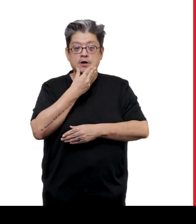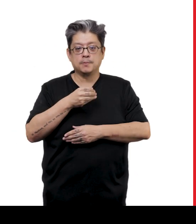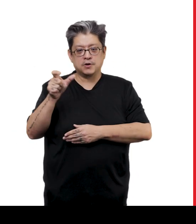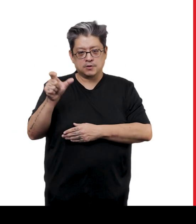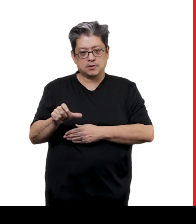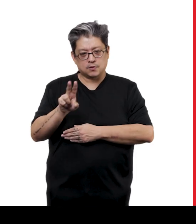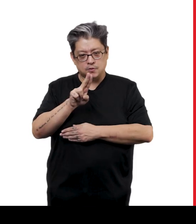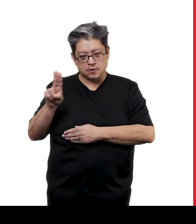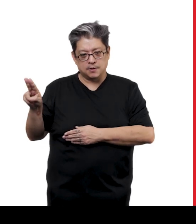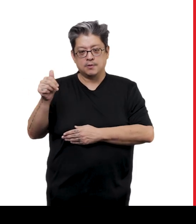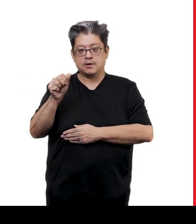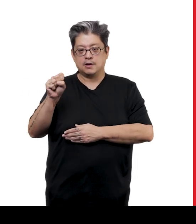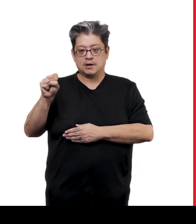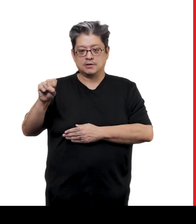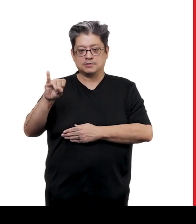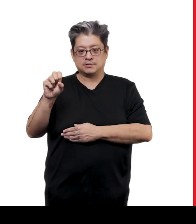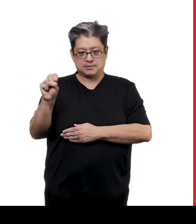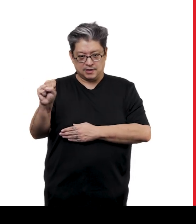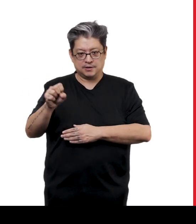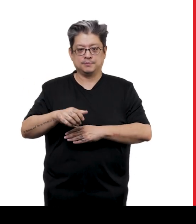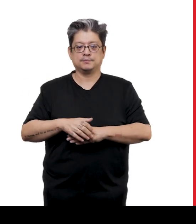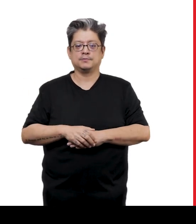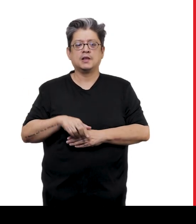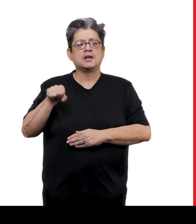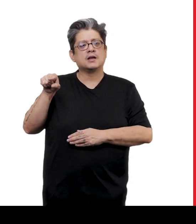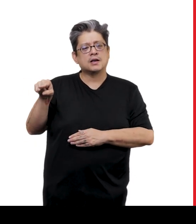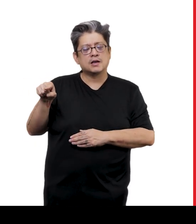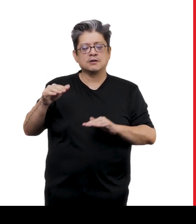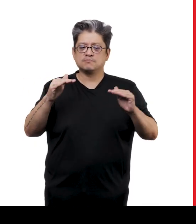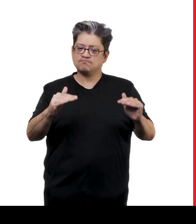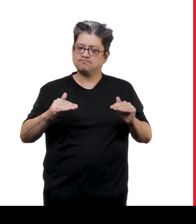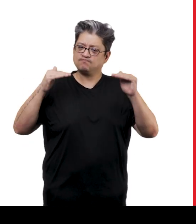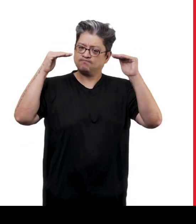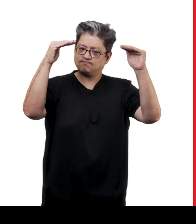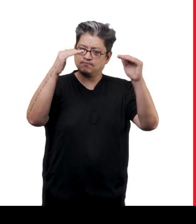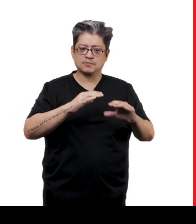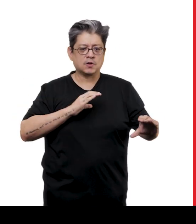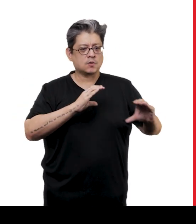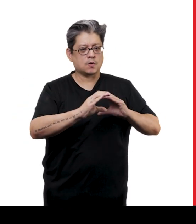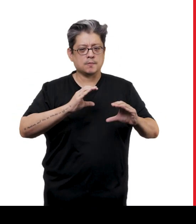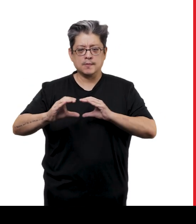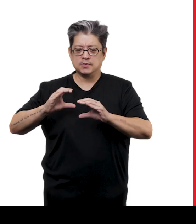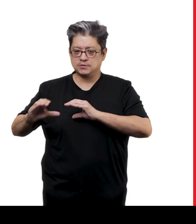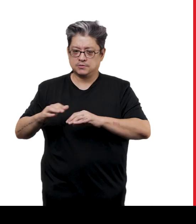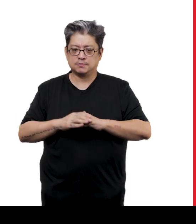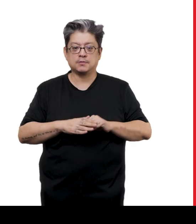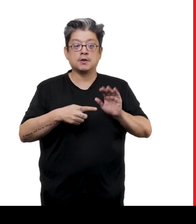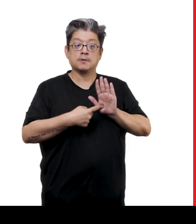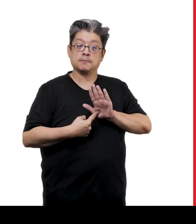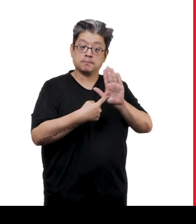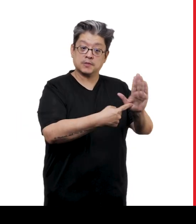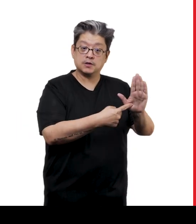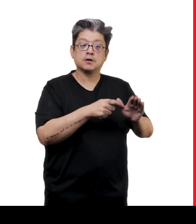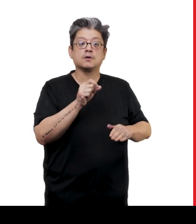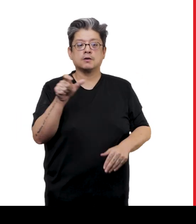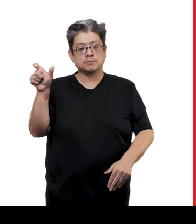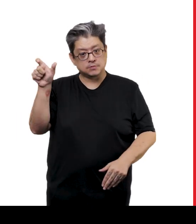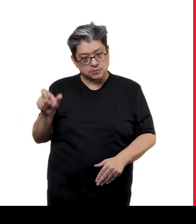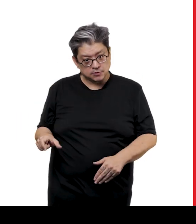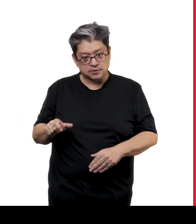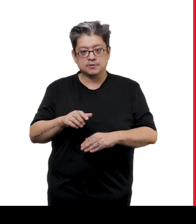1892 a 1968. Magnata das comunicações, com a colaboração do